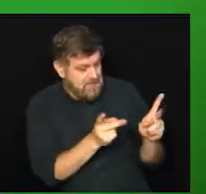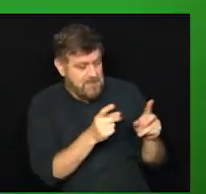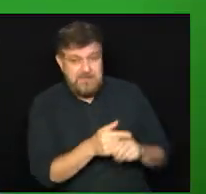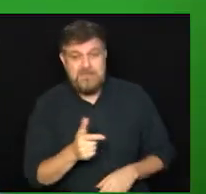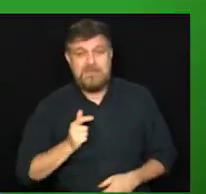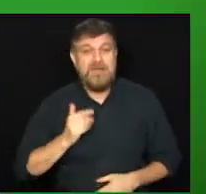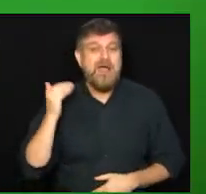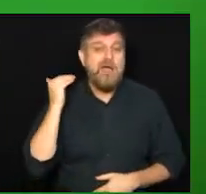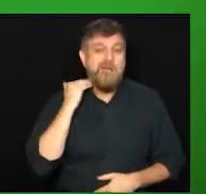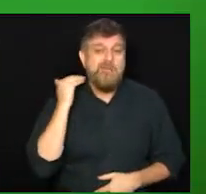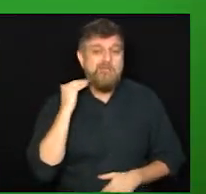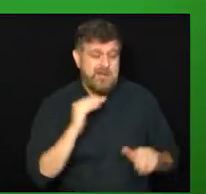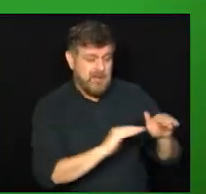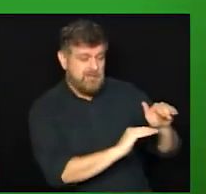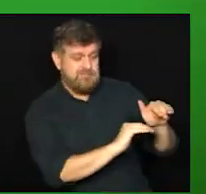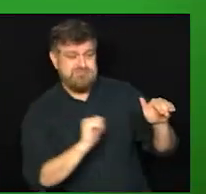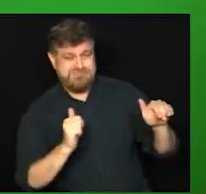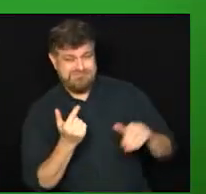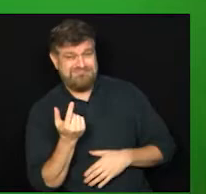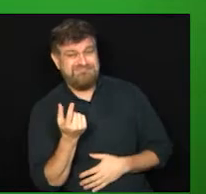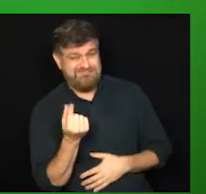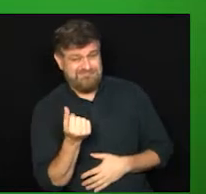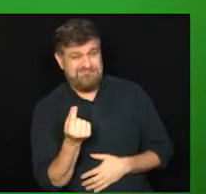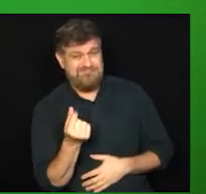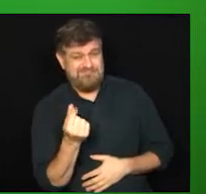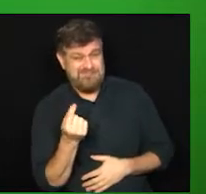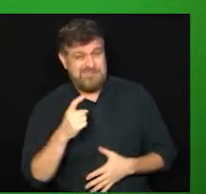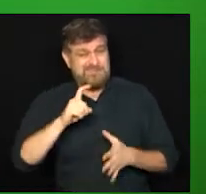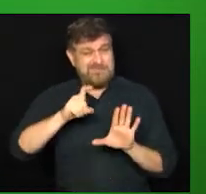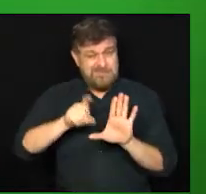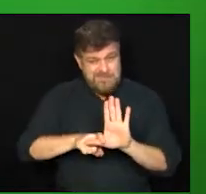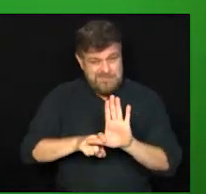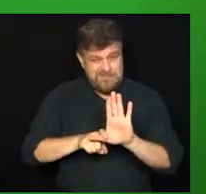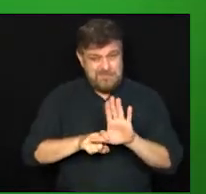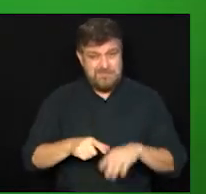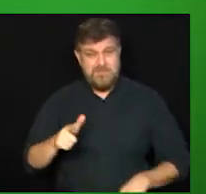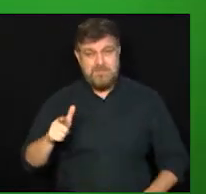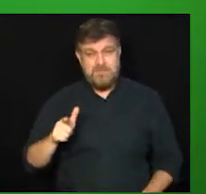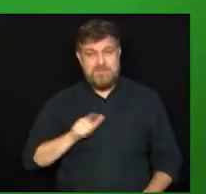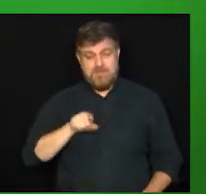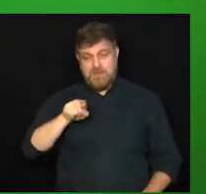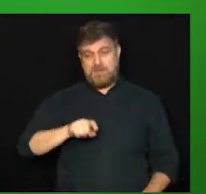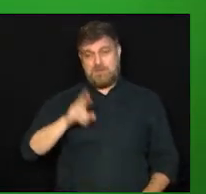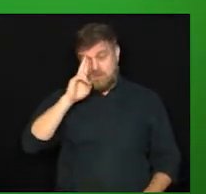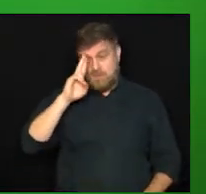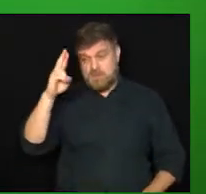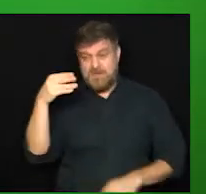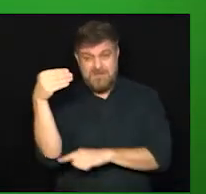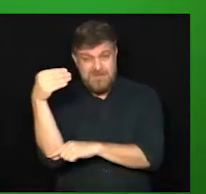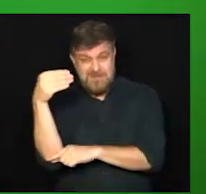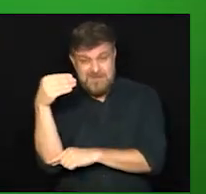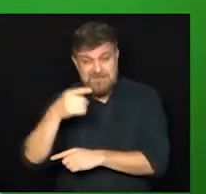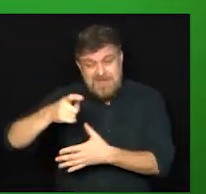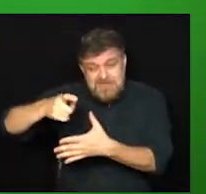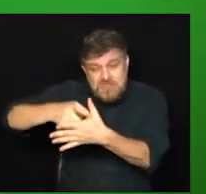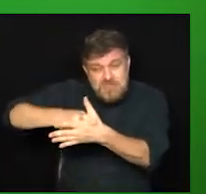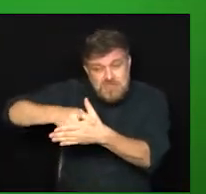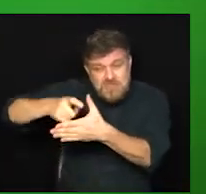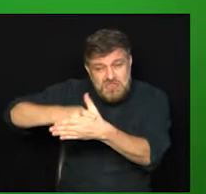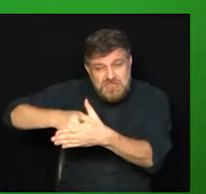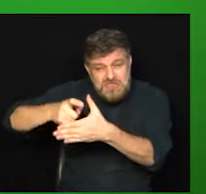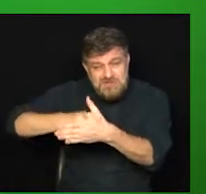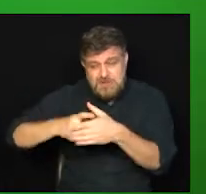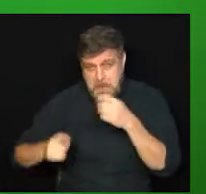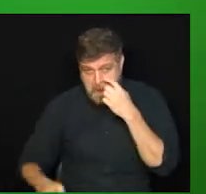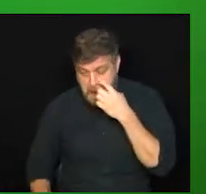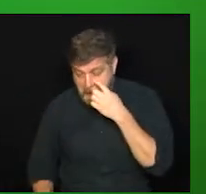empréstimo milionário, está endividado com esse empréstimo. Esse